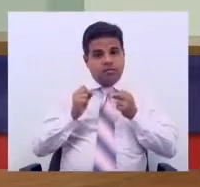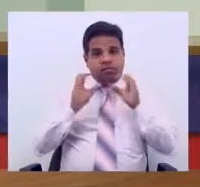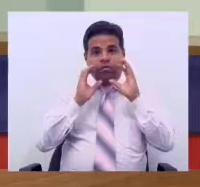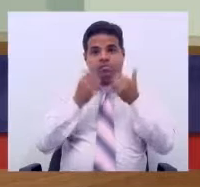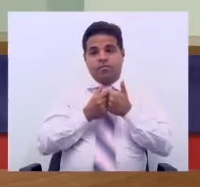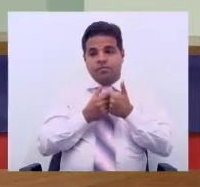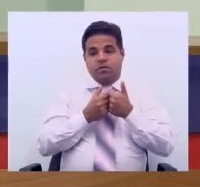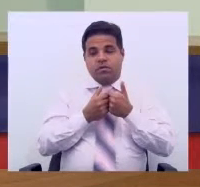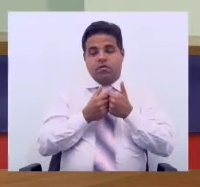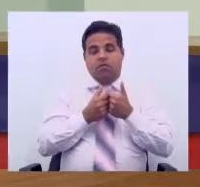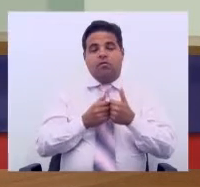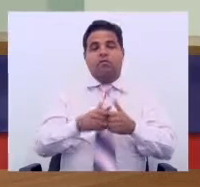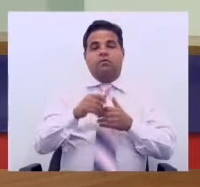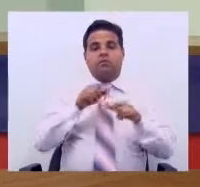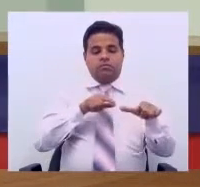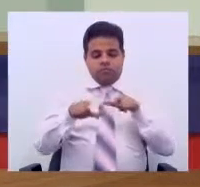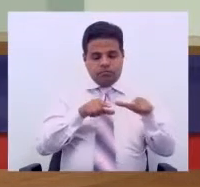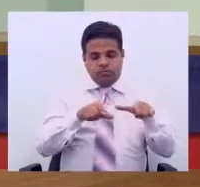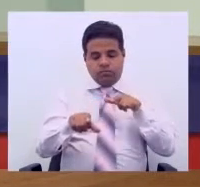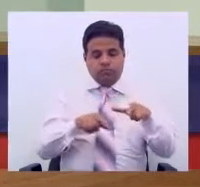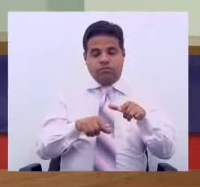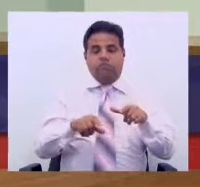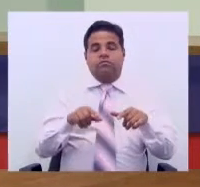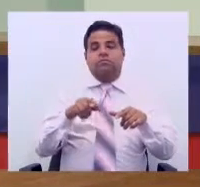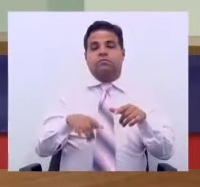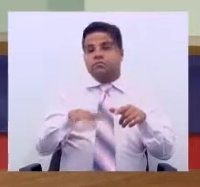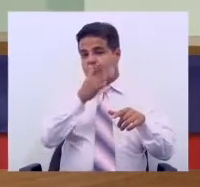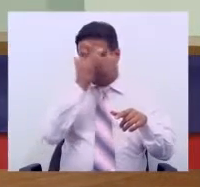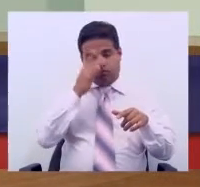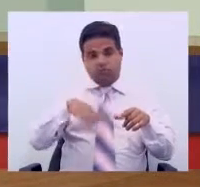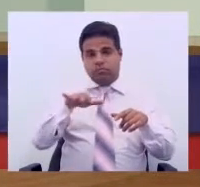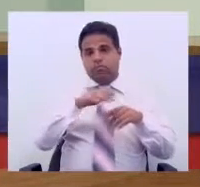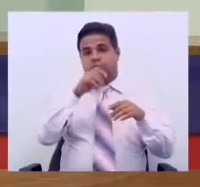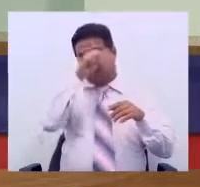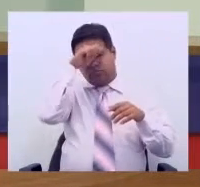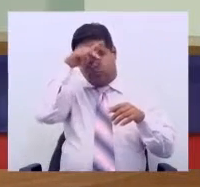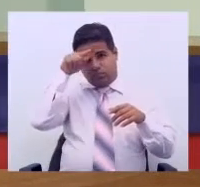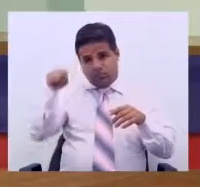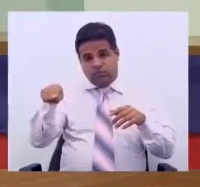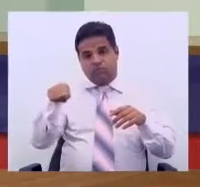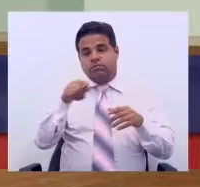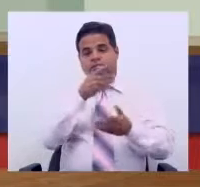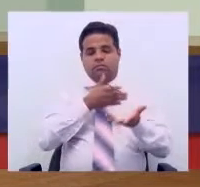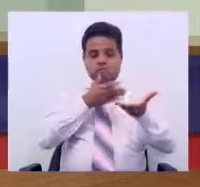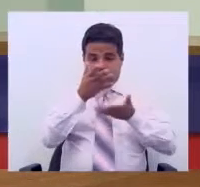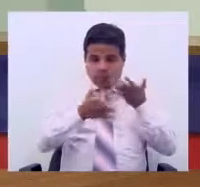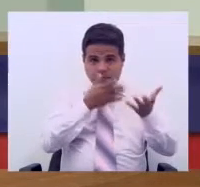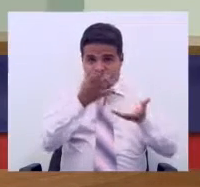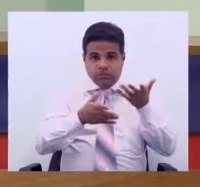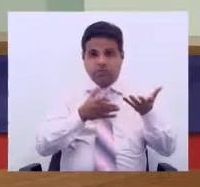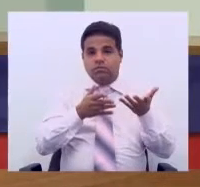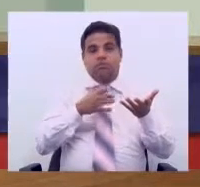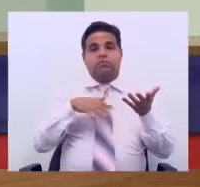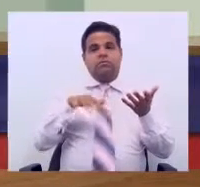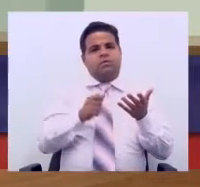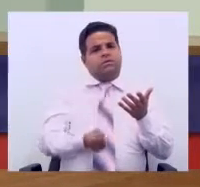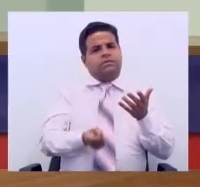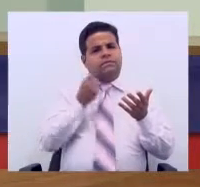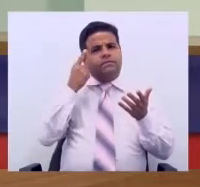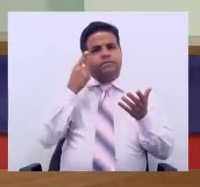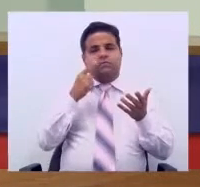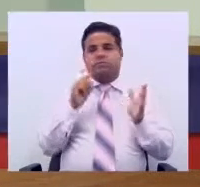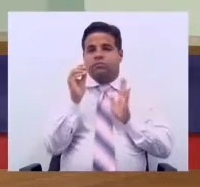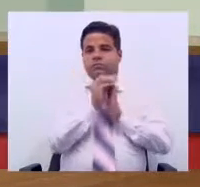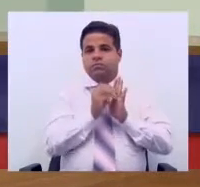comissão de trabalhadores, de trabalhadoras e a prefeitura para negociar. Naquela negociação, eu achei muito estranho se colocar